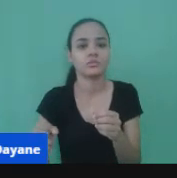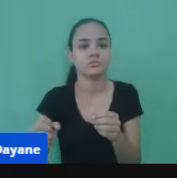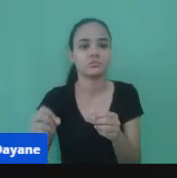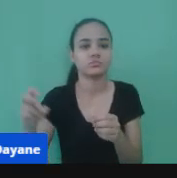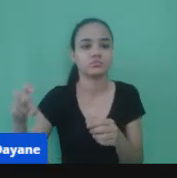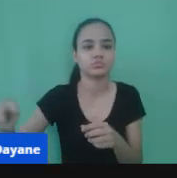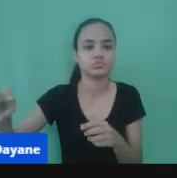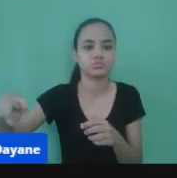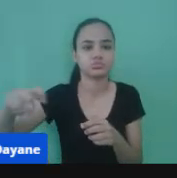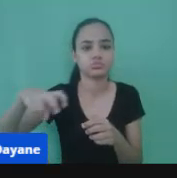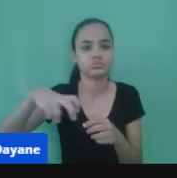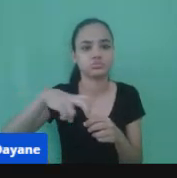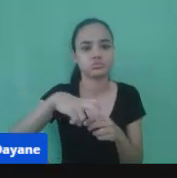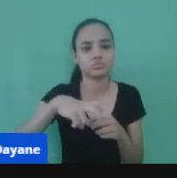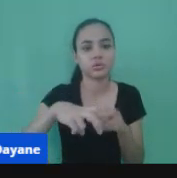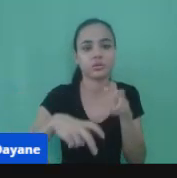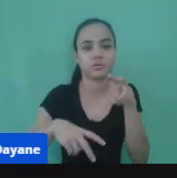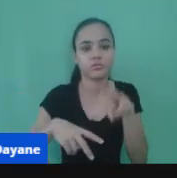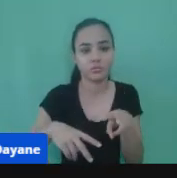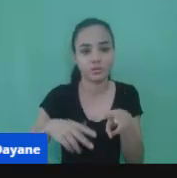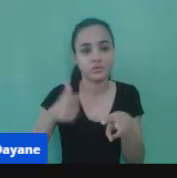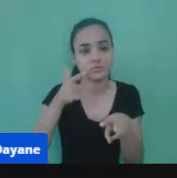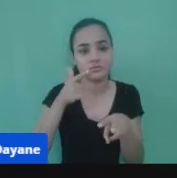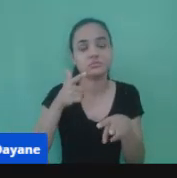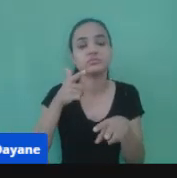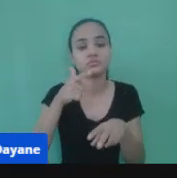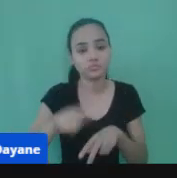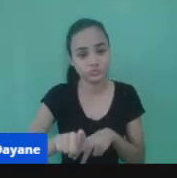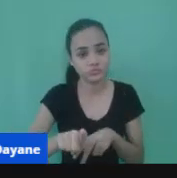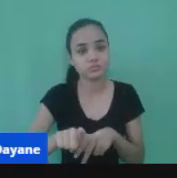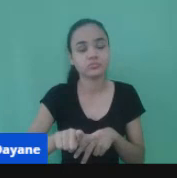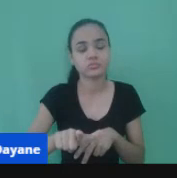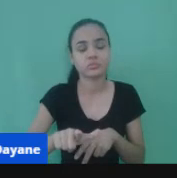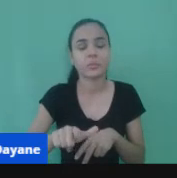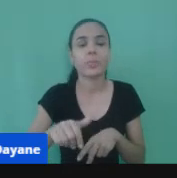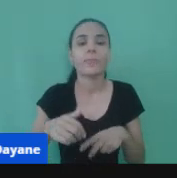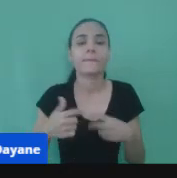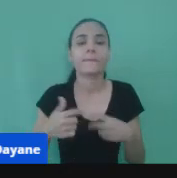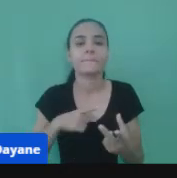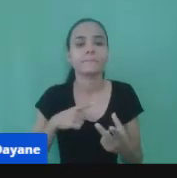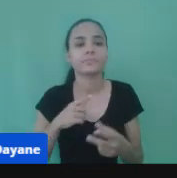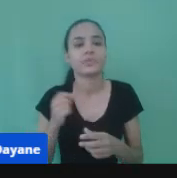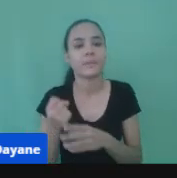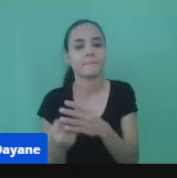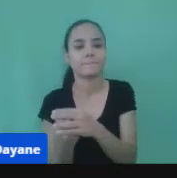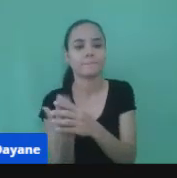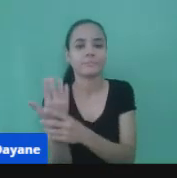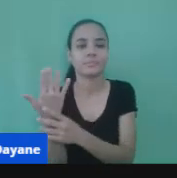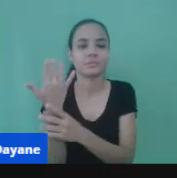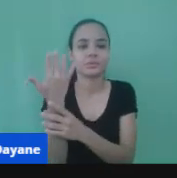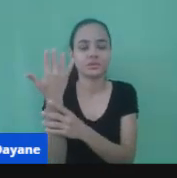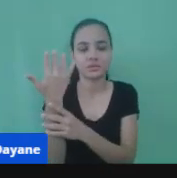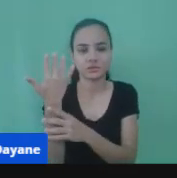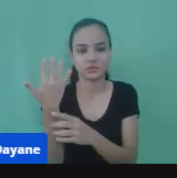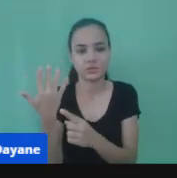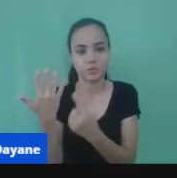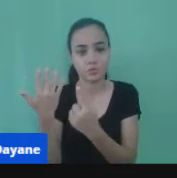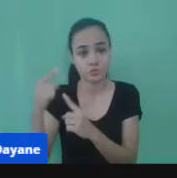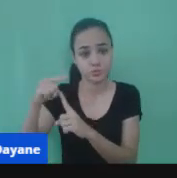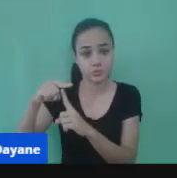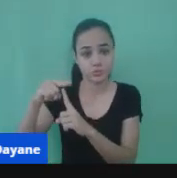uma monocultura, eu vou ter um tipo de planta, eu vou ter um tipo de inseto. Aí é lógico, né? Então, é a necessidade da gente ter esse